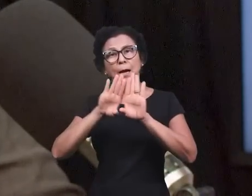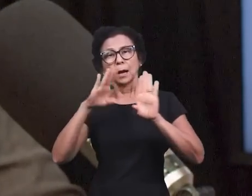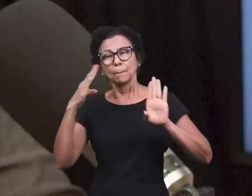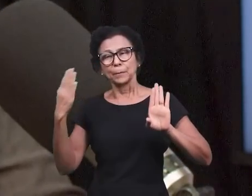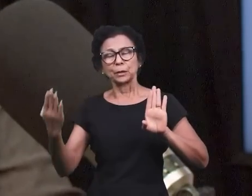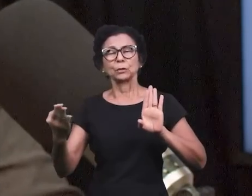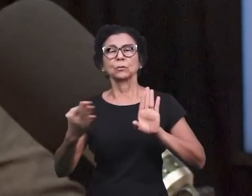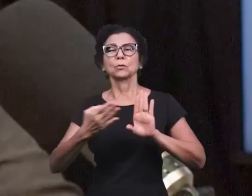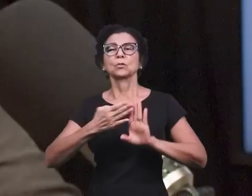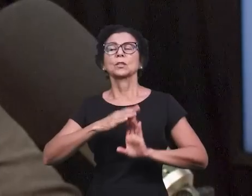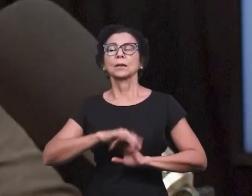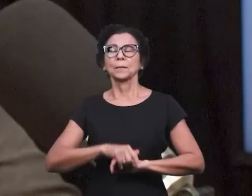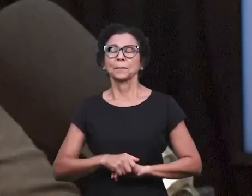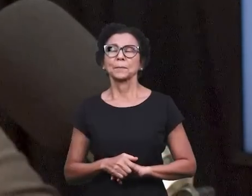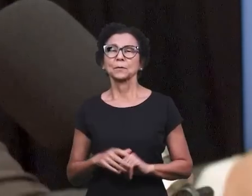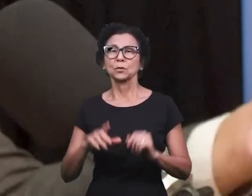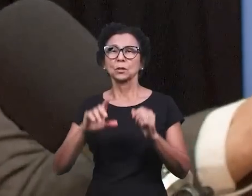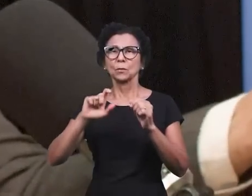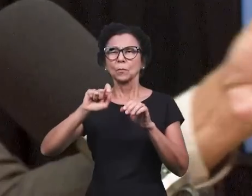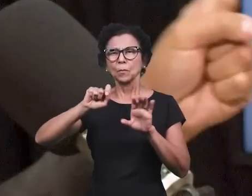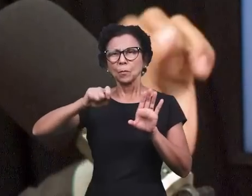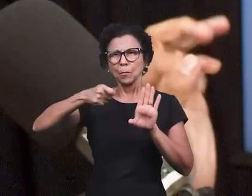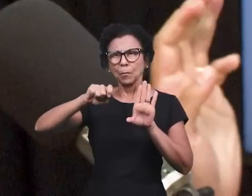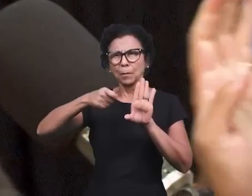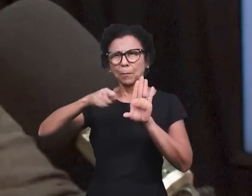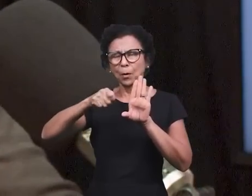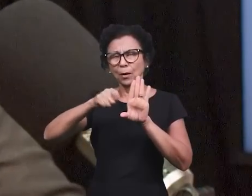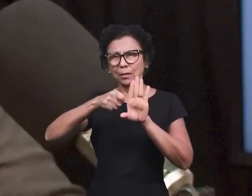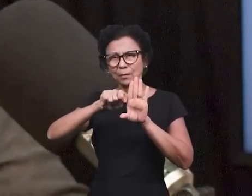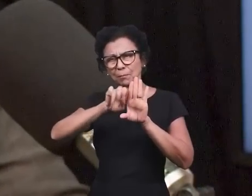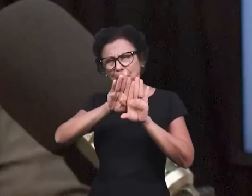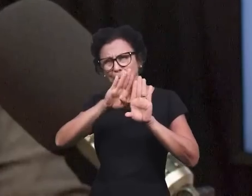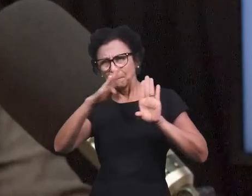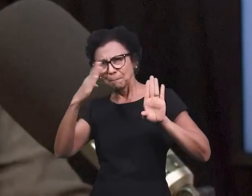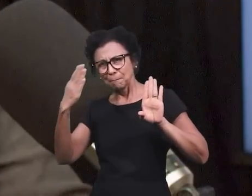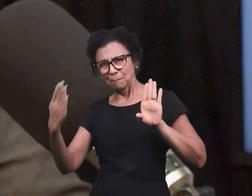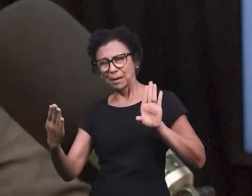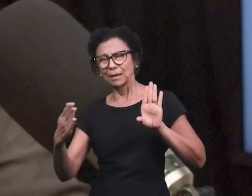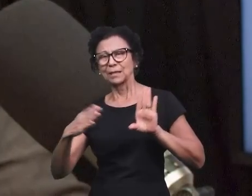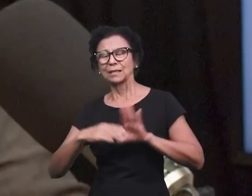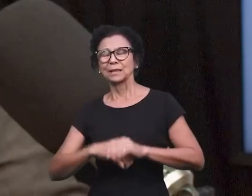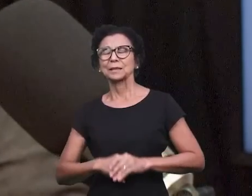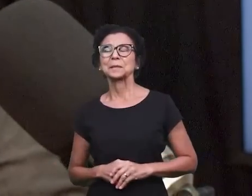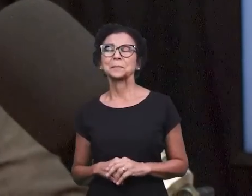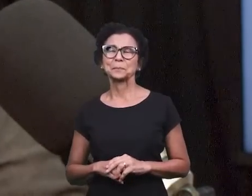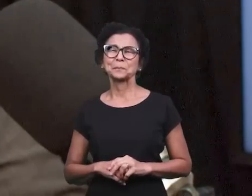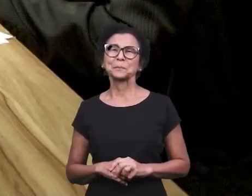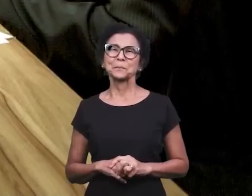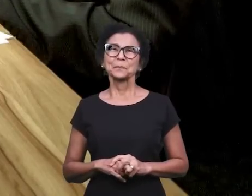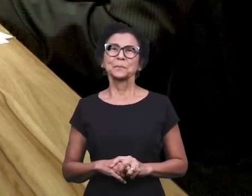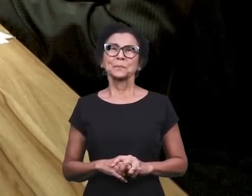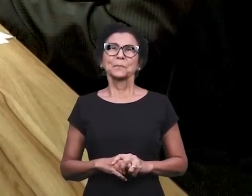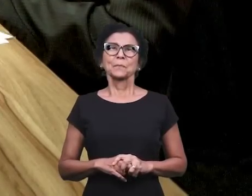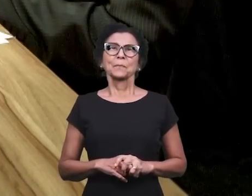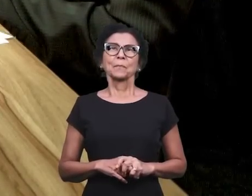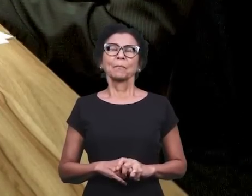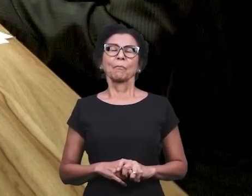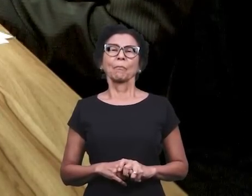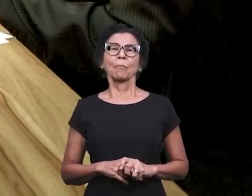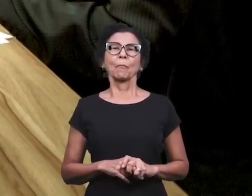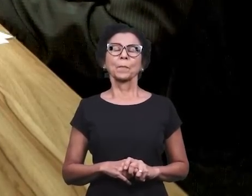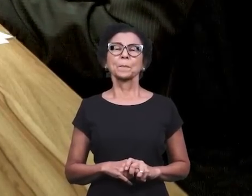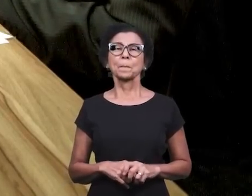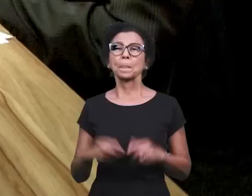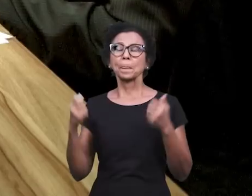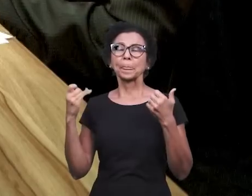já tinha aberto a porta, só que estava aguardando ela ser efetivamente, né, aberta, né? E conta pra gente aí, como é que